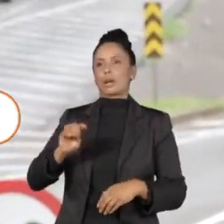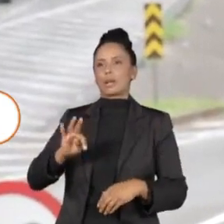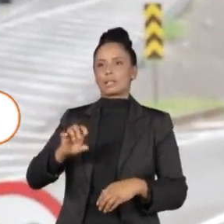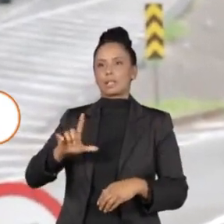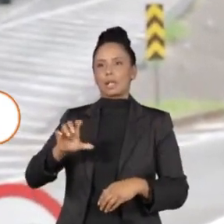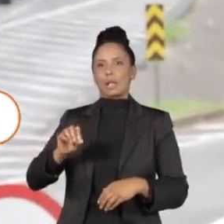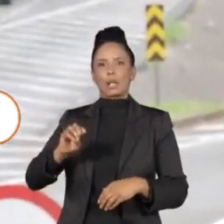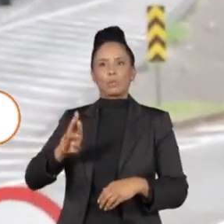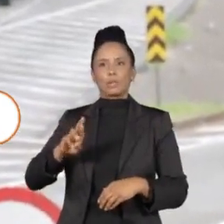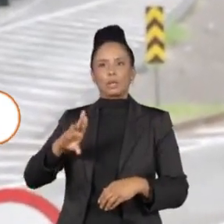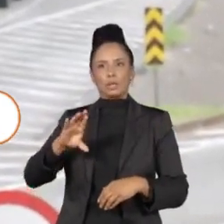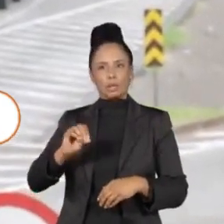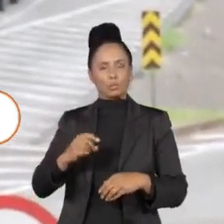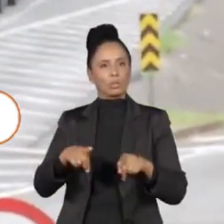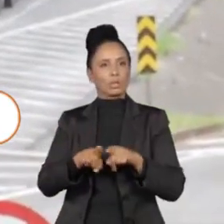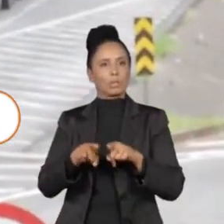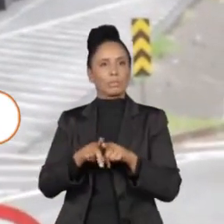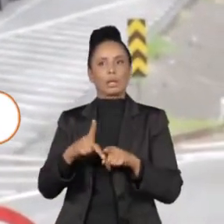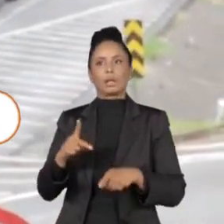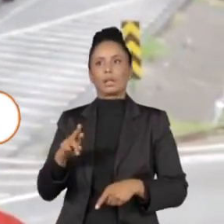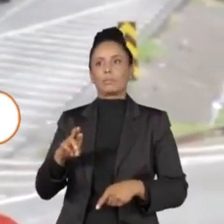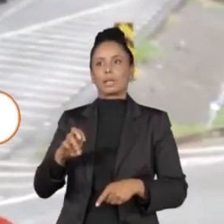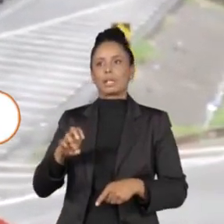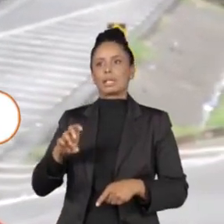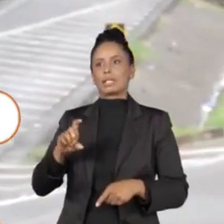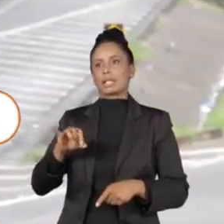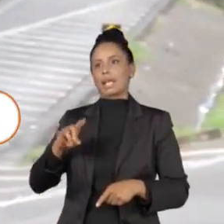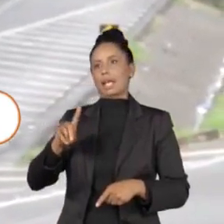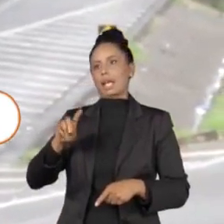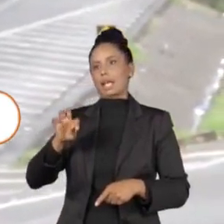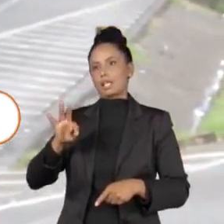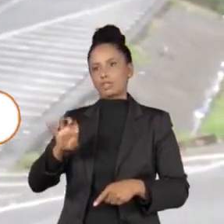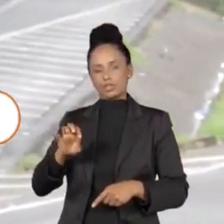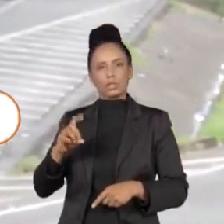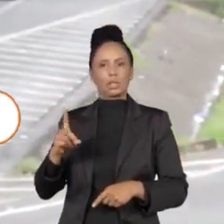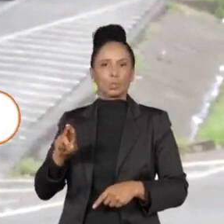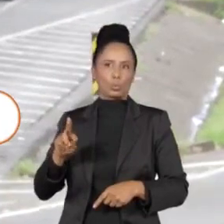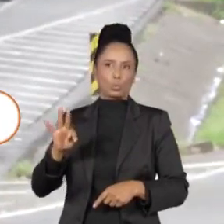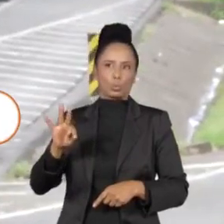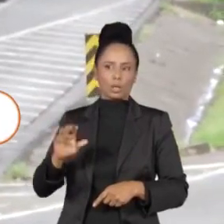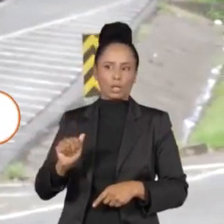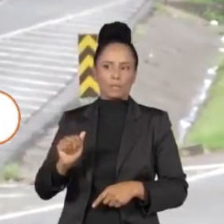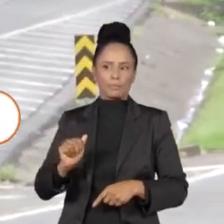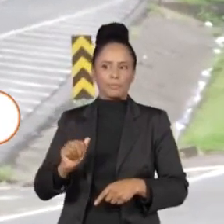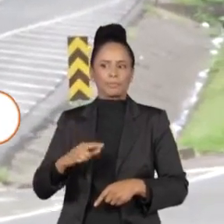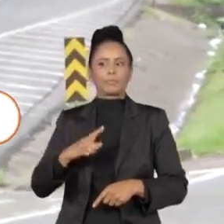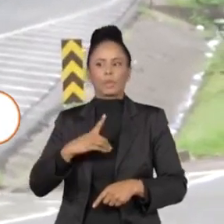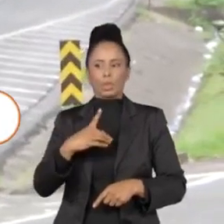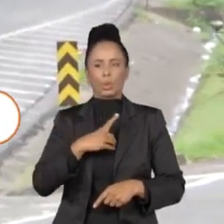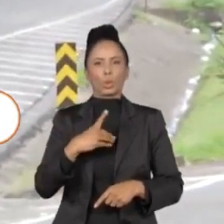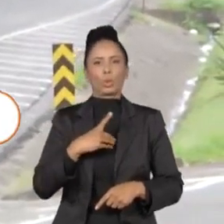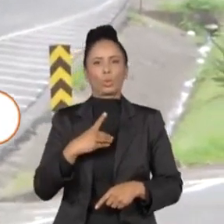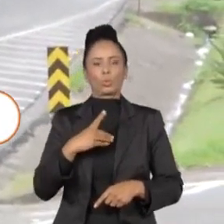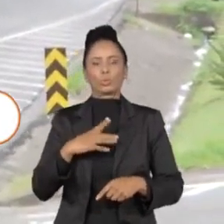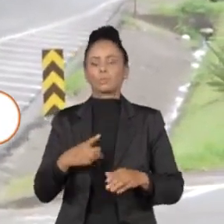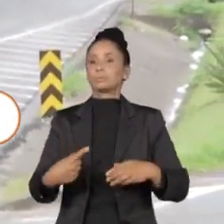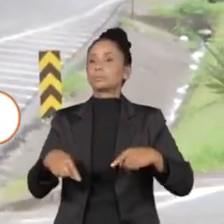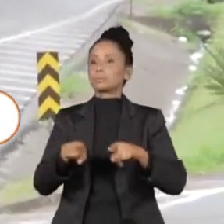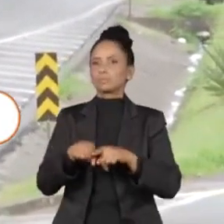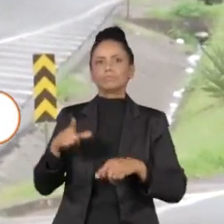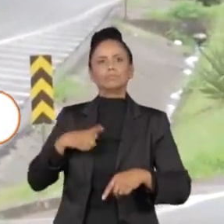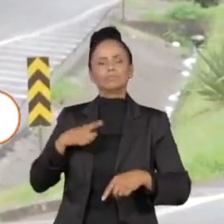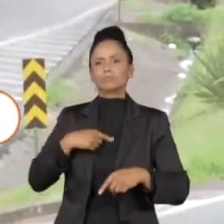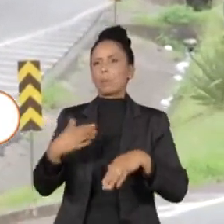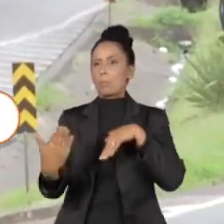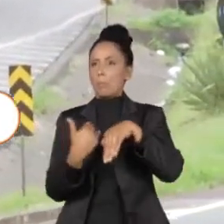a região da Grande São Paulo. Nós estamos aqui em uma das manifestações, na verdade, um dos bloqueios na rodovia